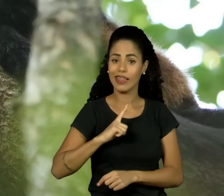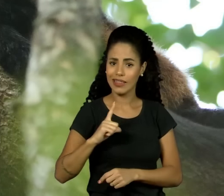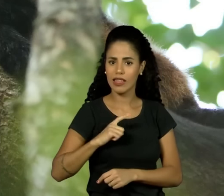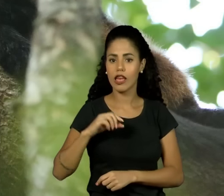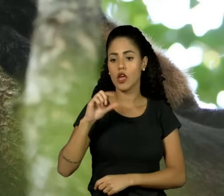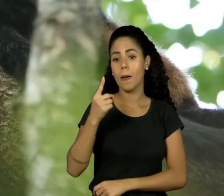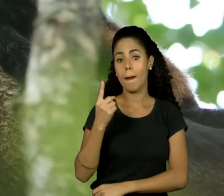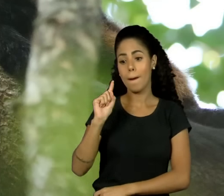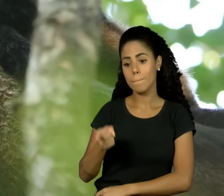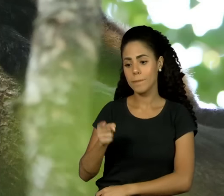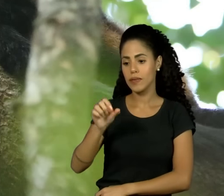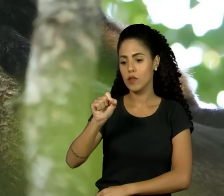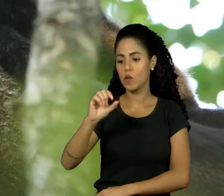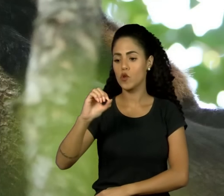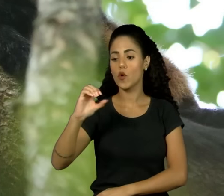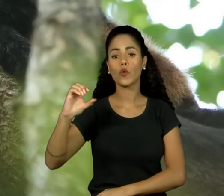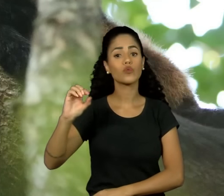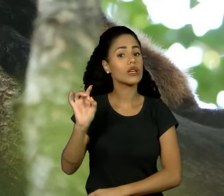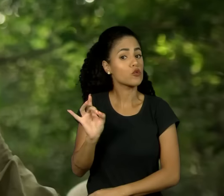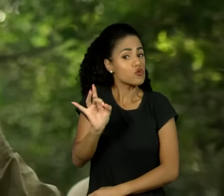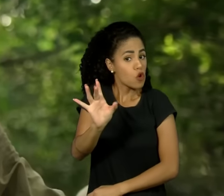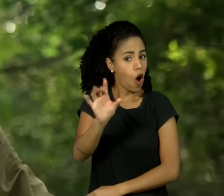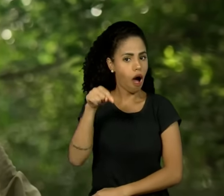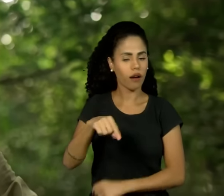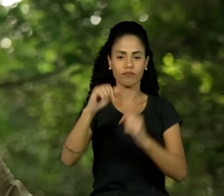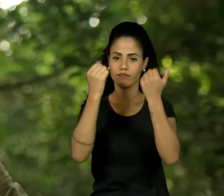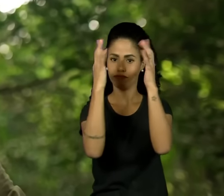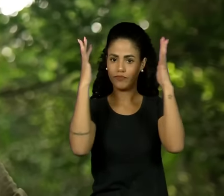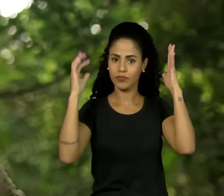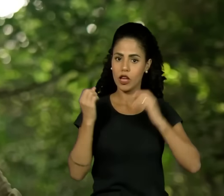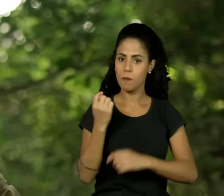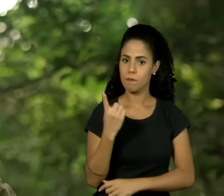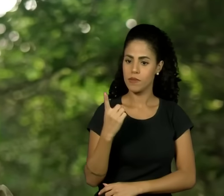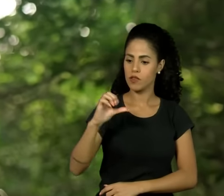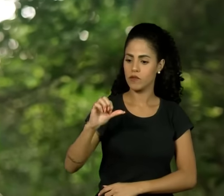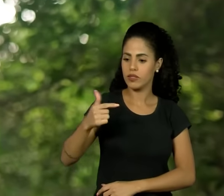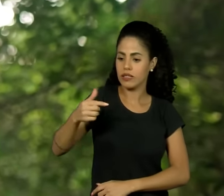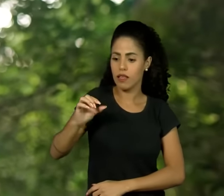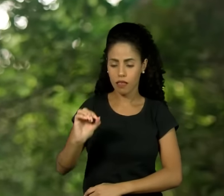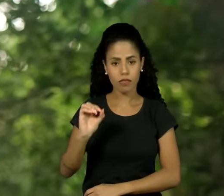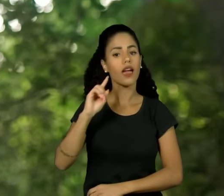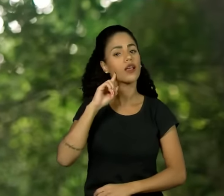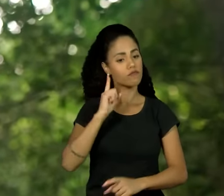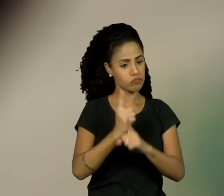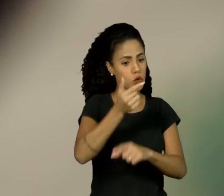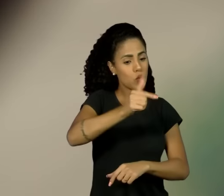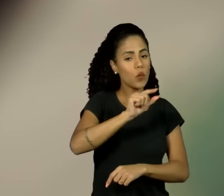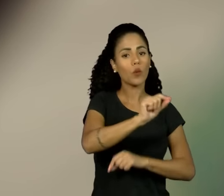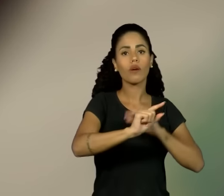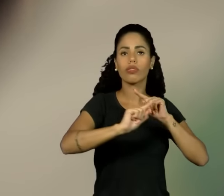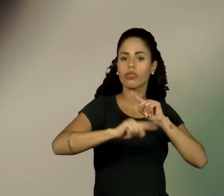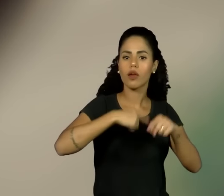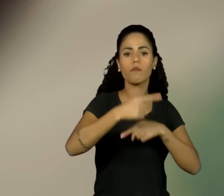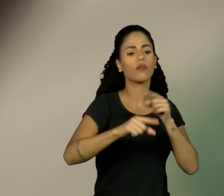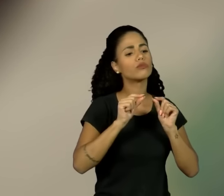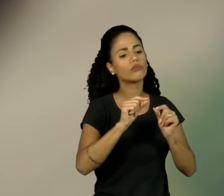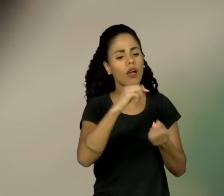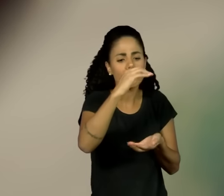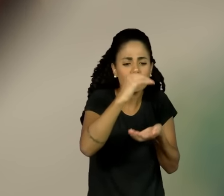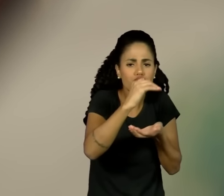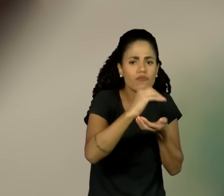de 1.800 indivíduos na natureza. Na década de 70, ele foi redescoberto, depois de ser